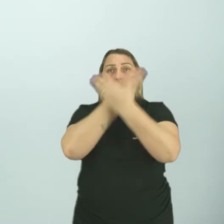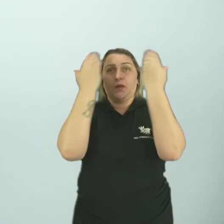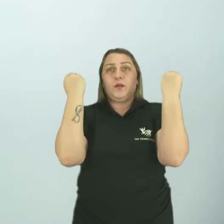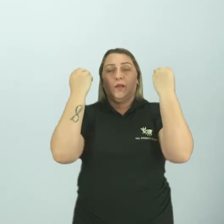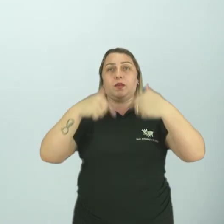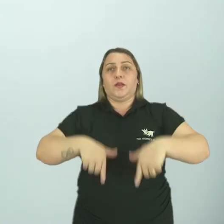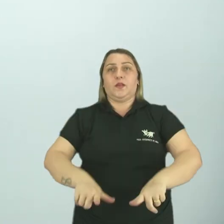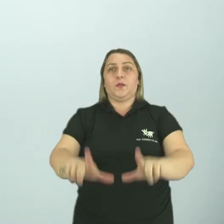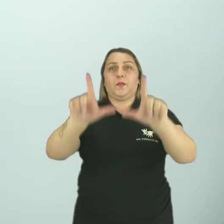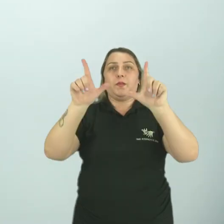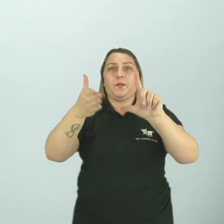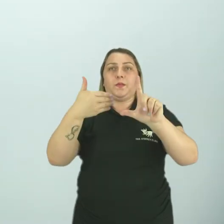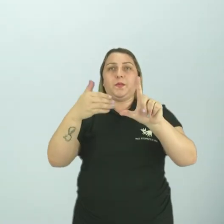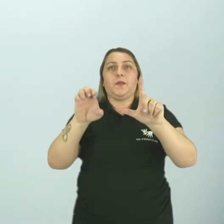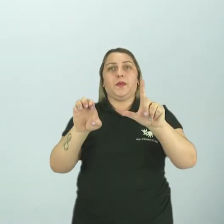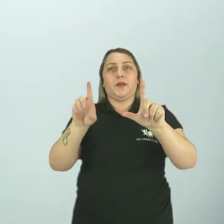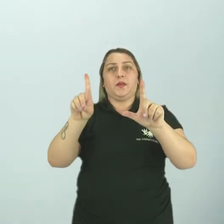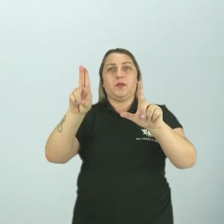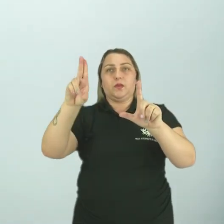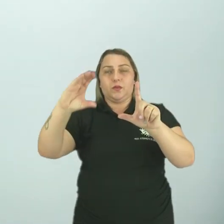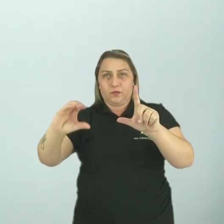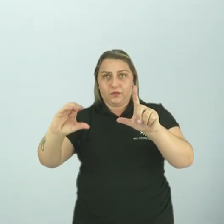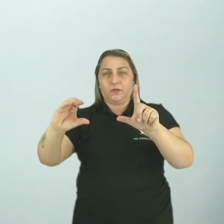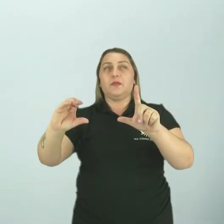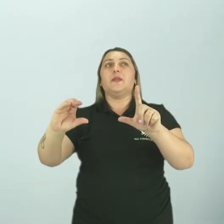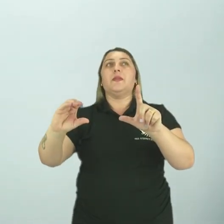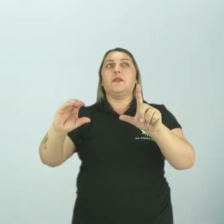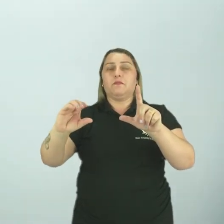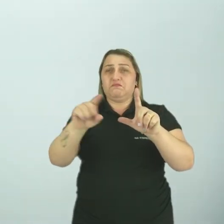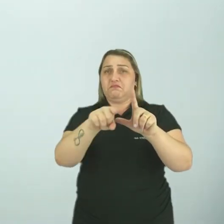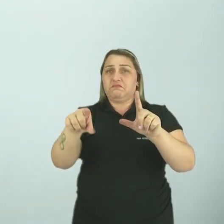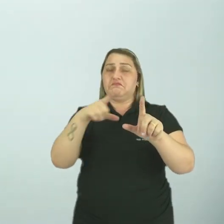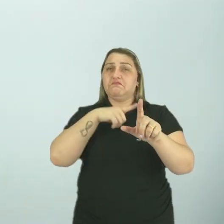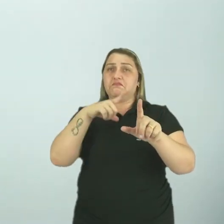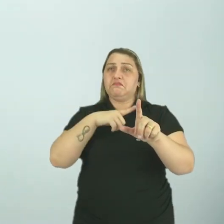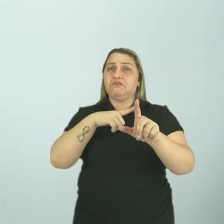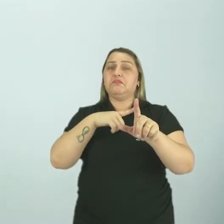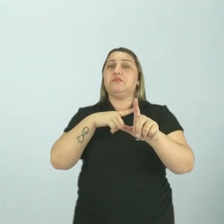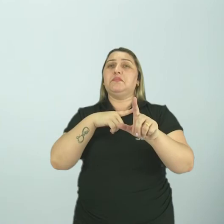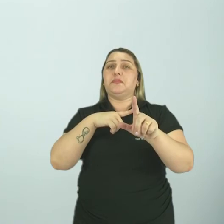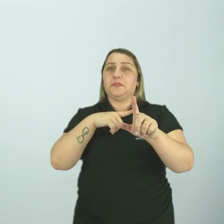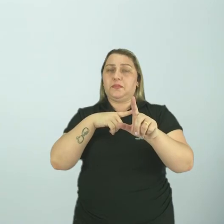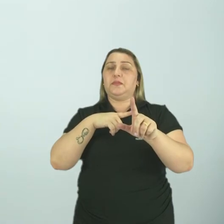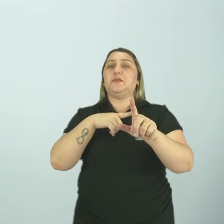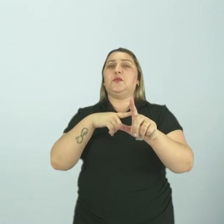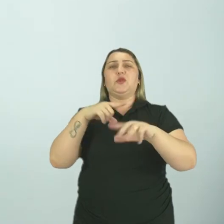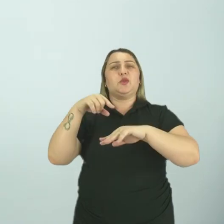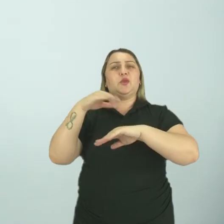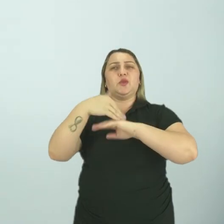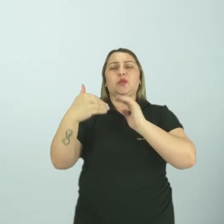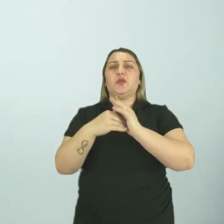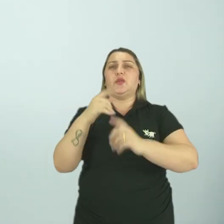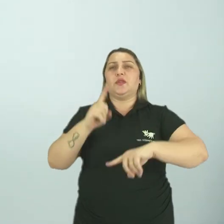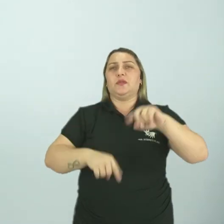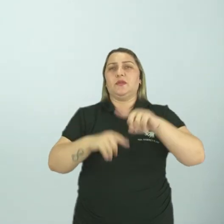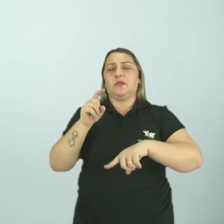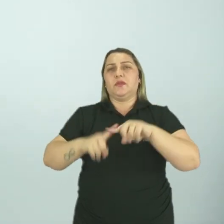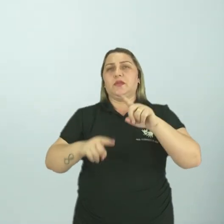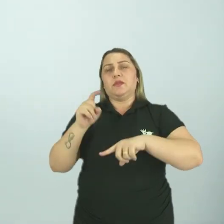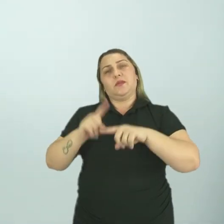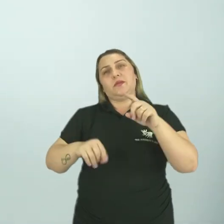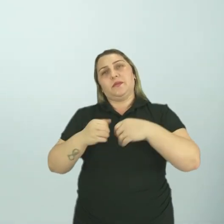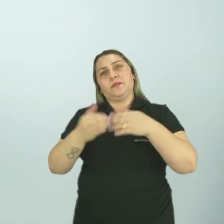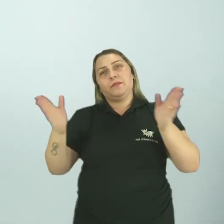a aula de hoje, não esqueçam de acessar a plataforma Eduque para vocês terem um acesso a todos